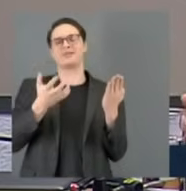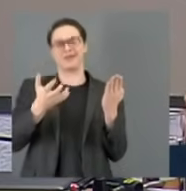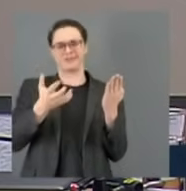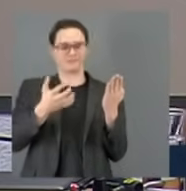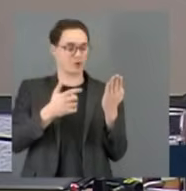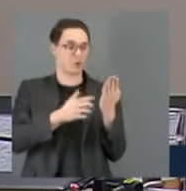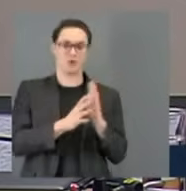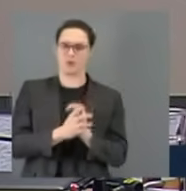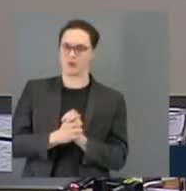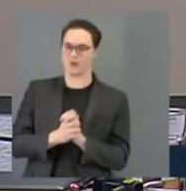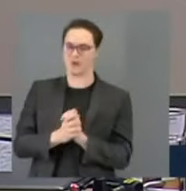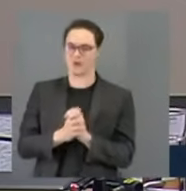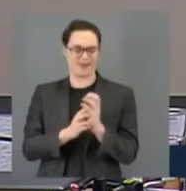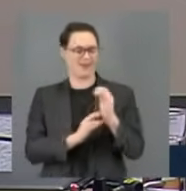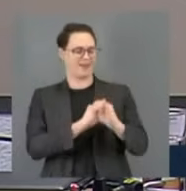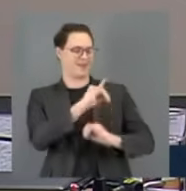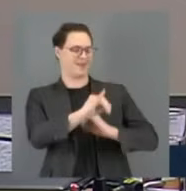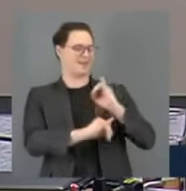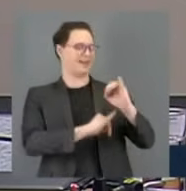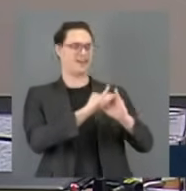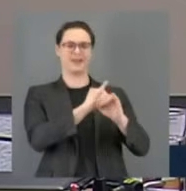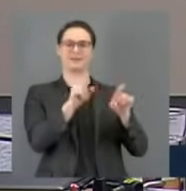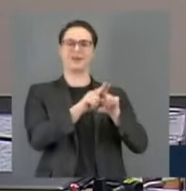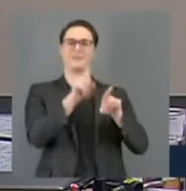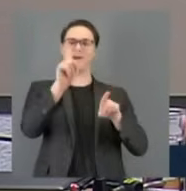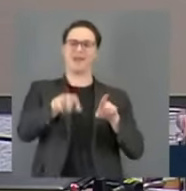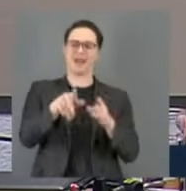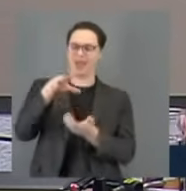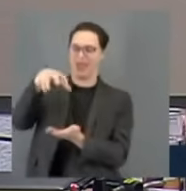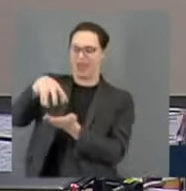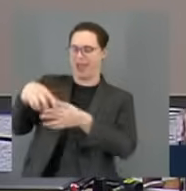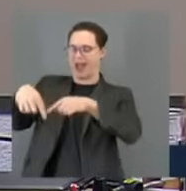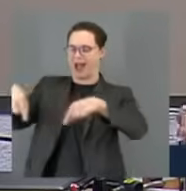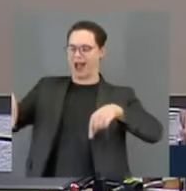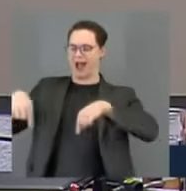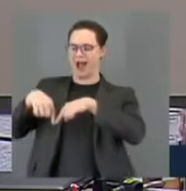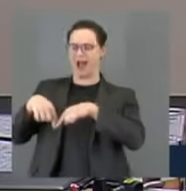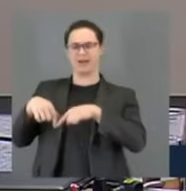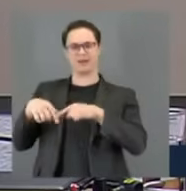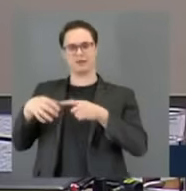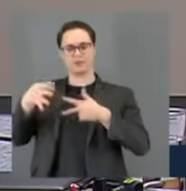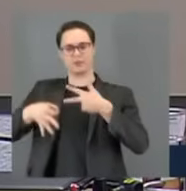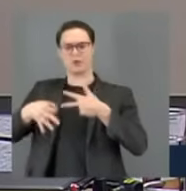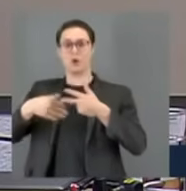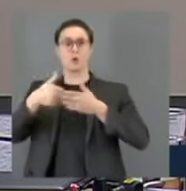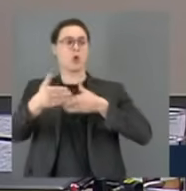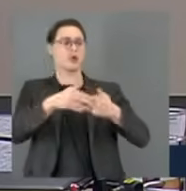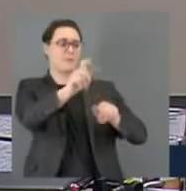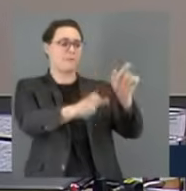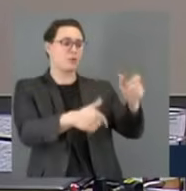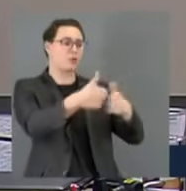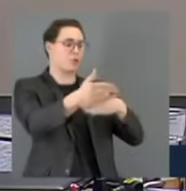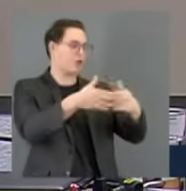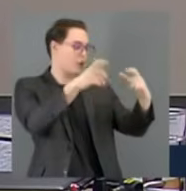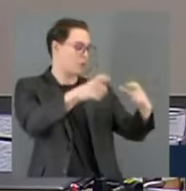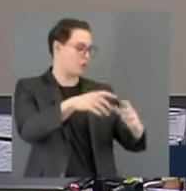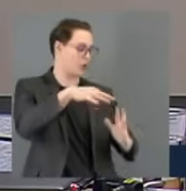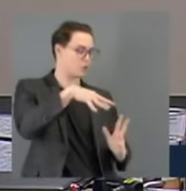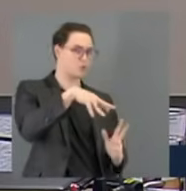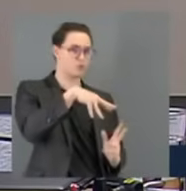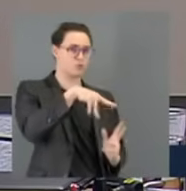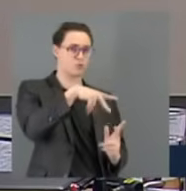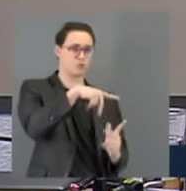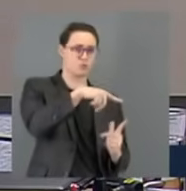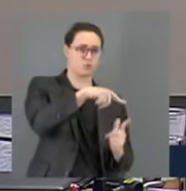também é uma dependência do tribunal. Então, portanto, qualquer pessoa em qualquer lugar do mundo pode ser